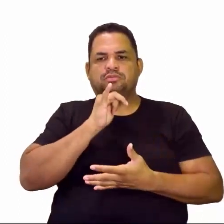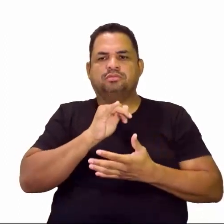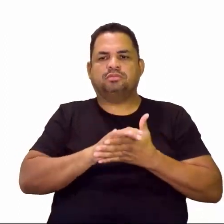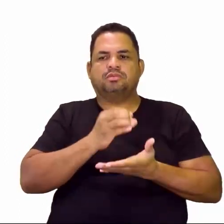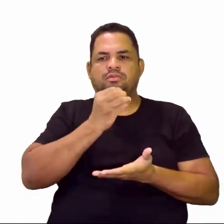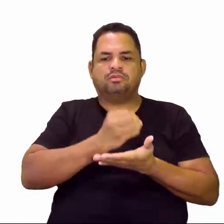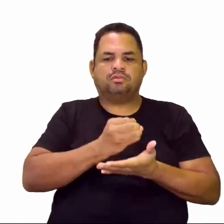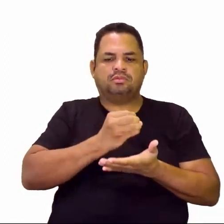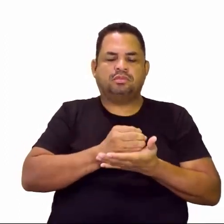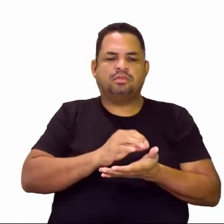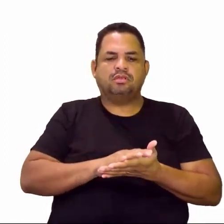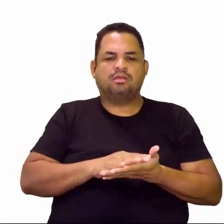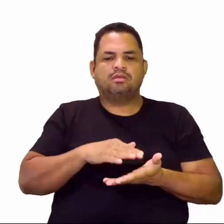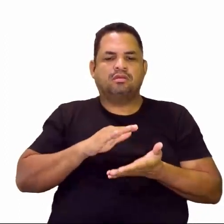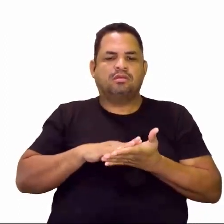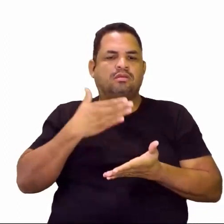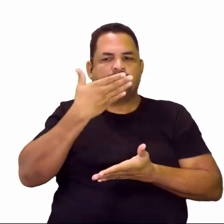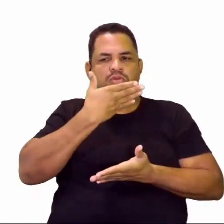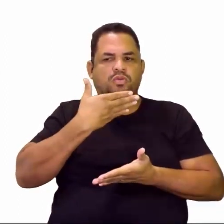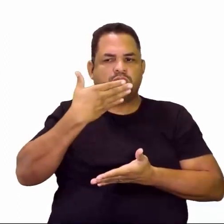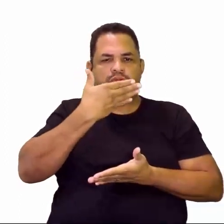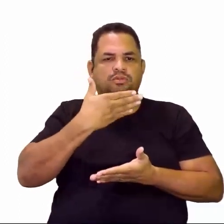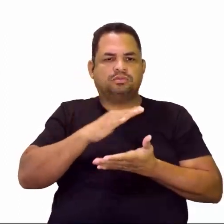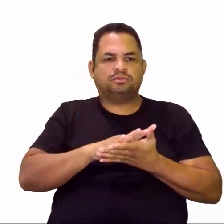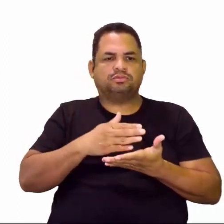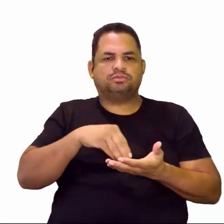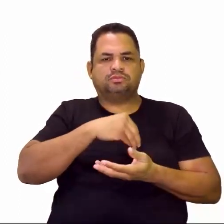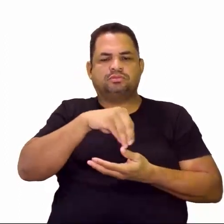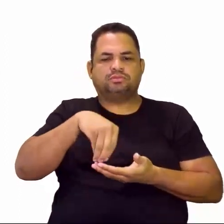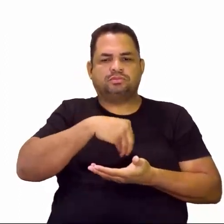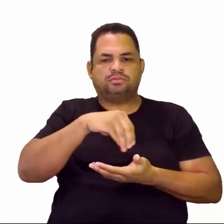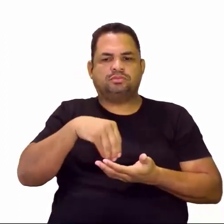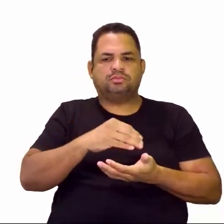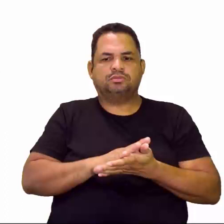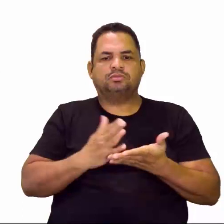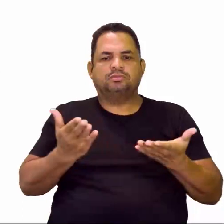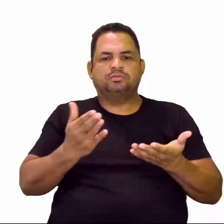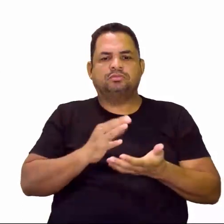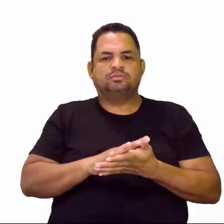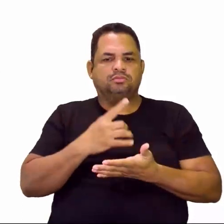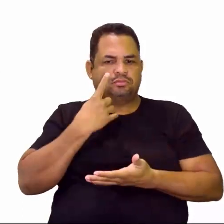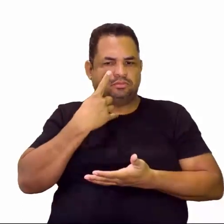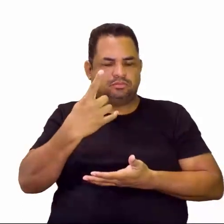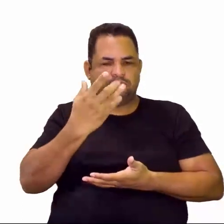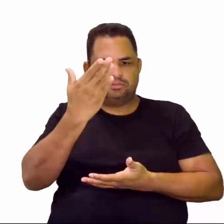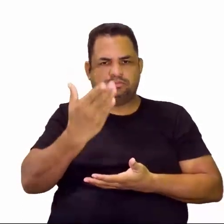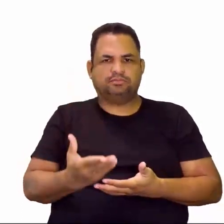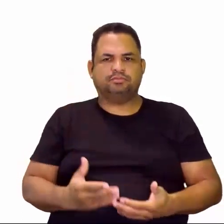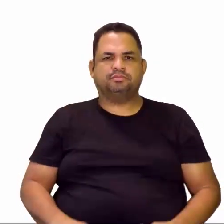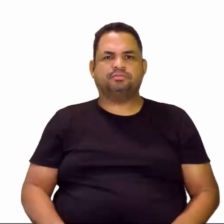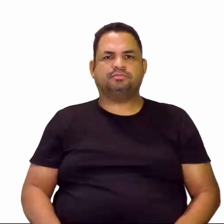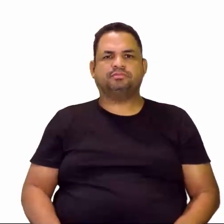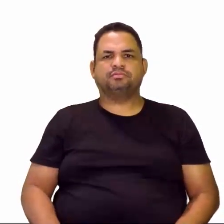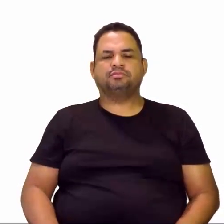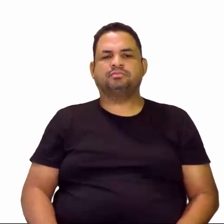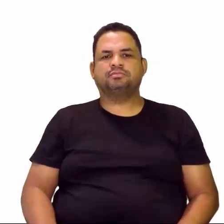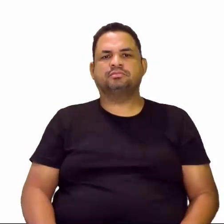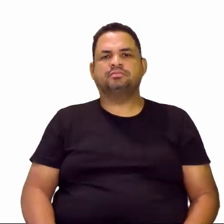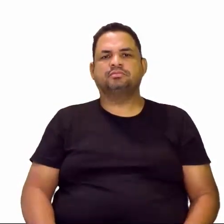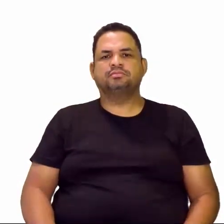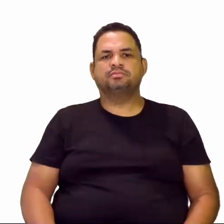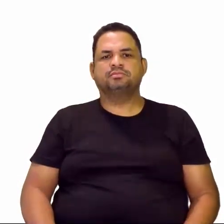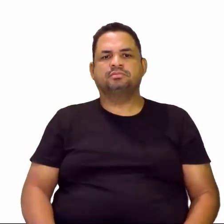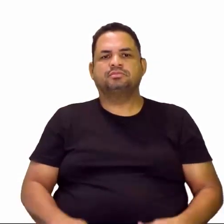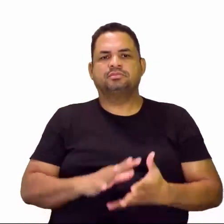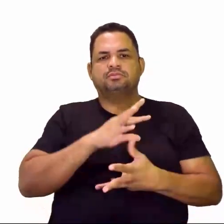Exemplo, copo de água com açúcar. É uma mistura homogênea líquida. E aí, eis a gravura de um copo de água.